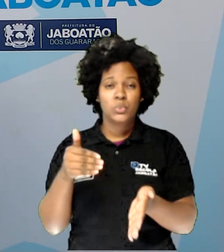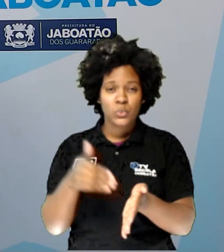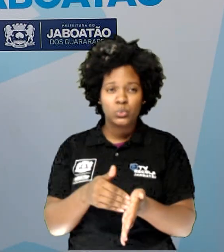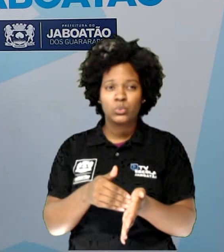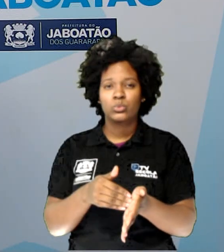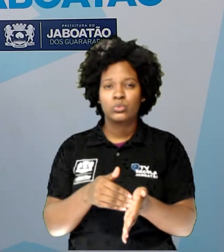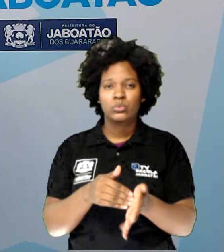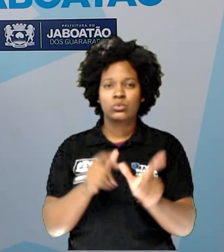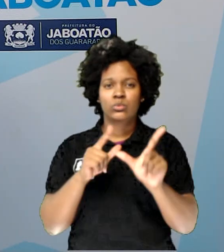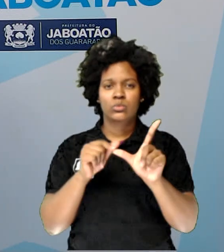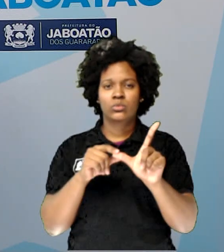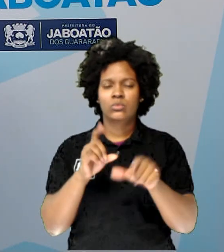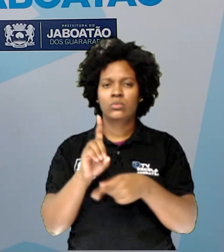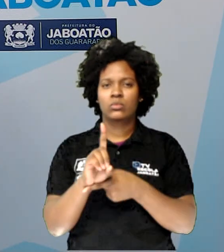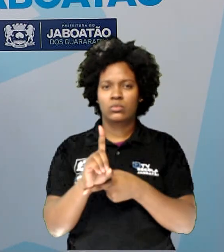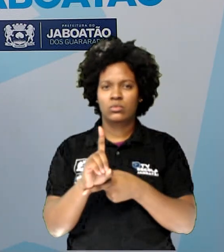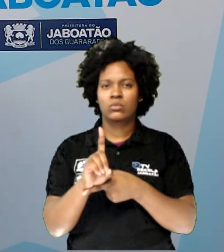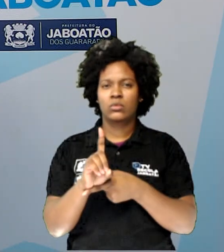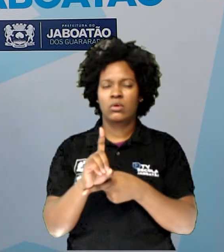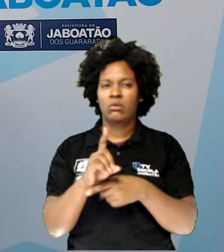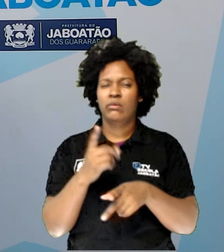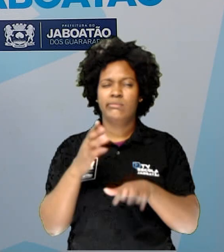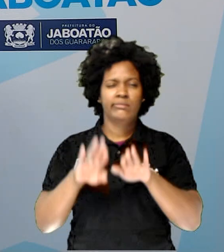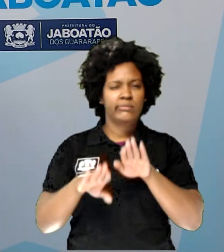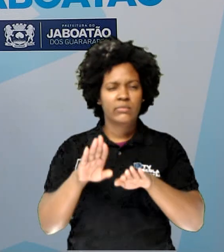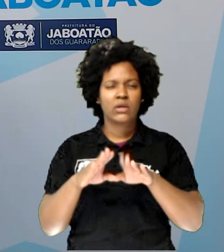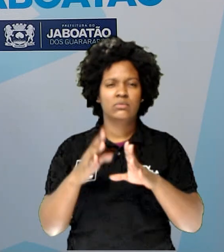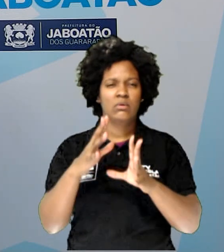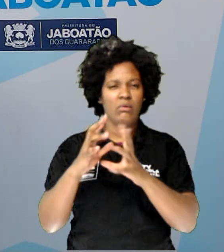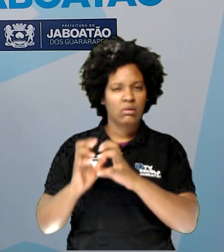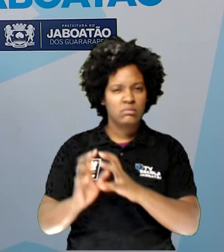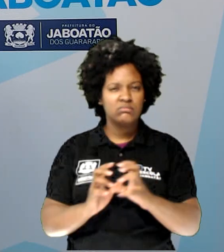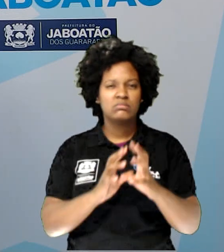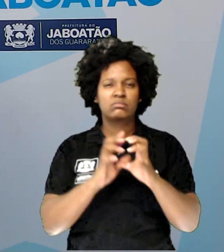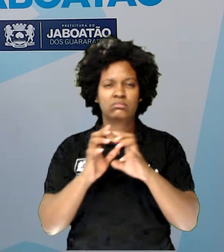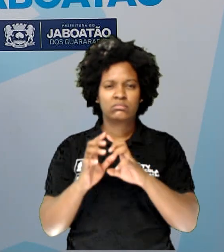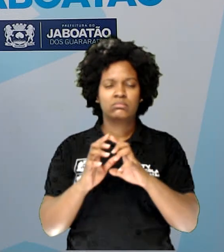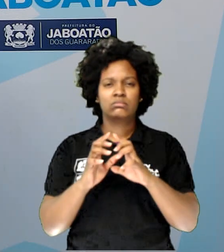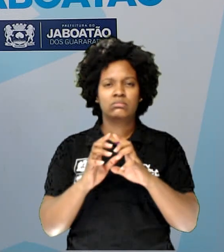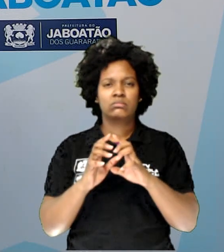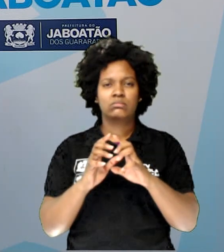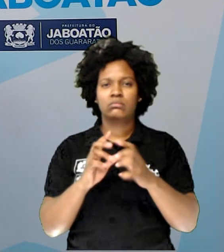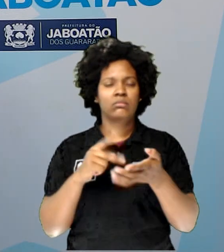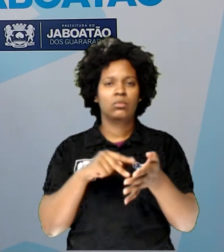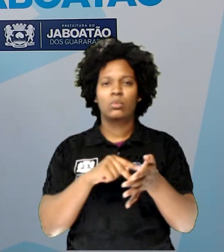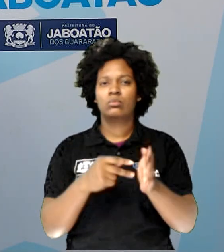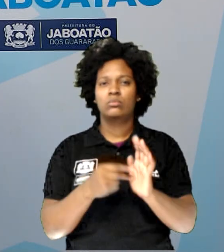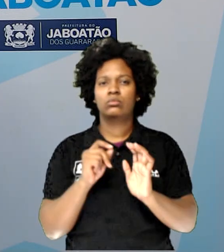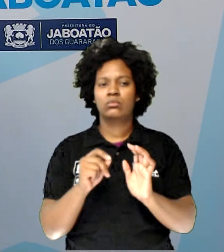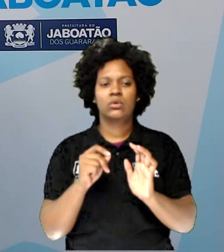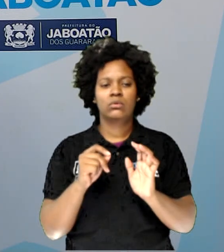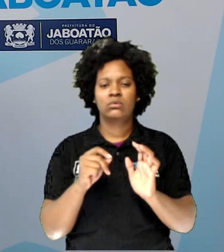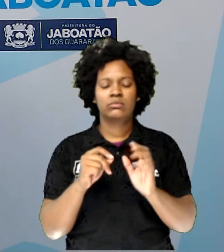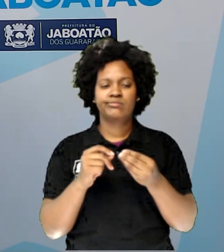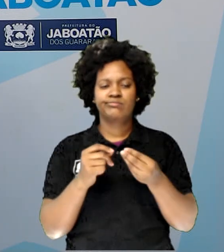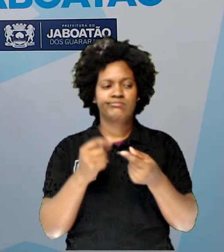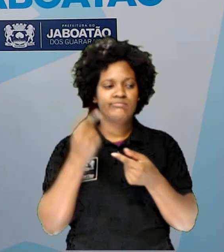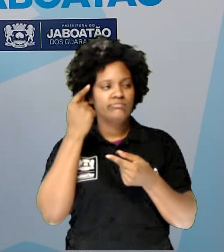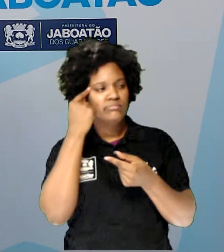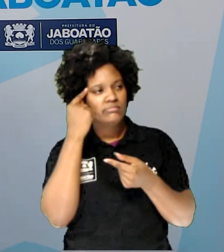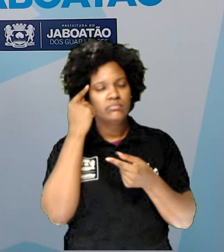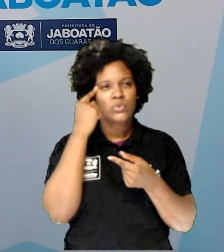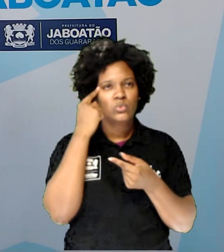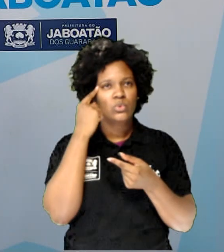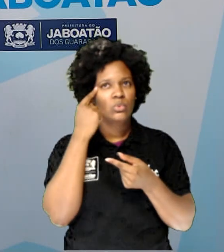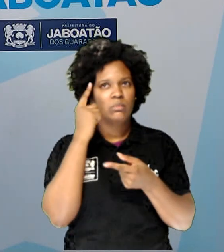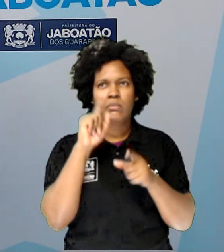que confunde muita gente, está aqui no item E. A concessão, na verdade, é quando a gente tem uma quebra de expectativa. Então a gente até esperava